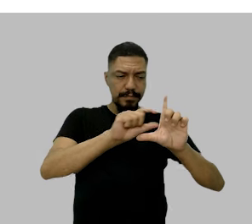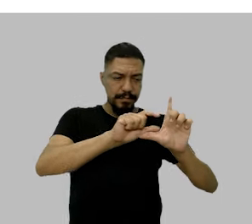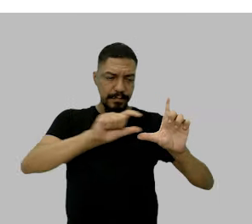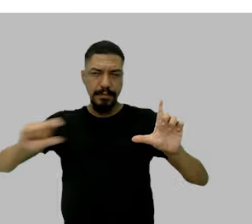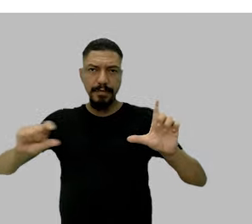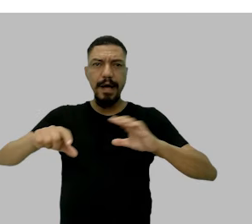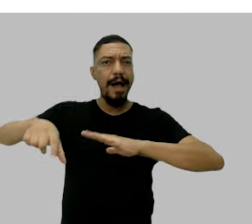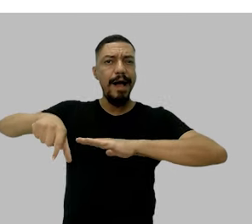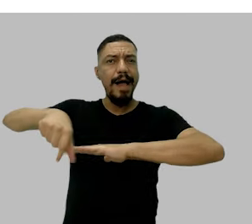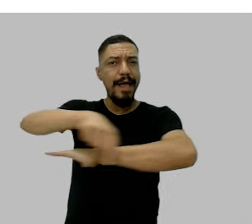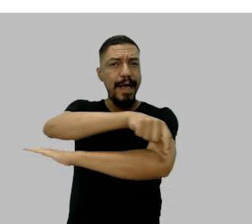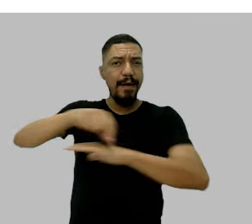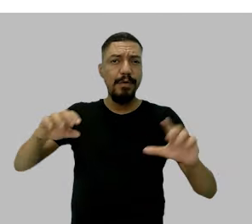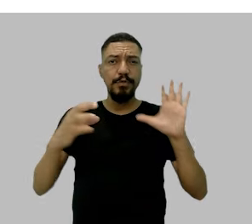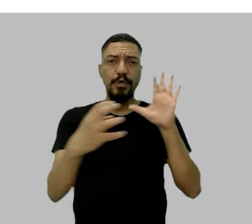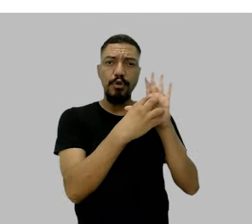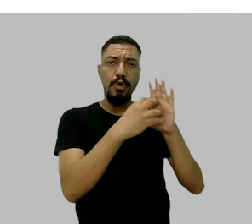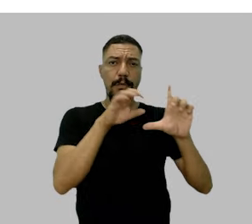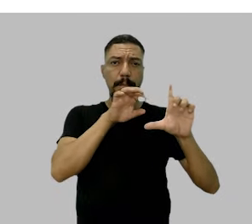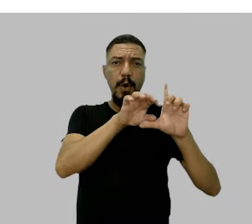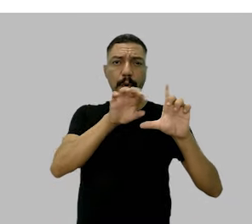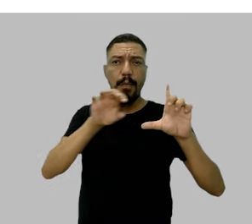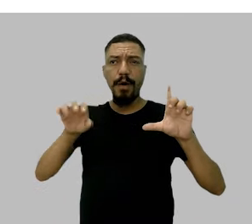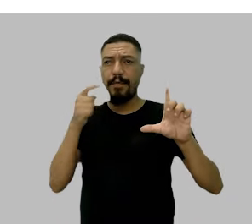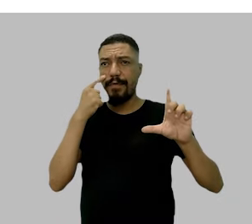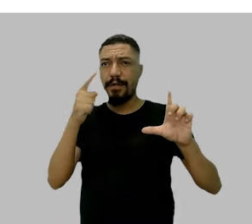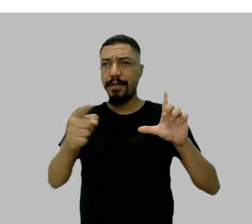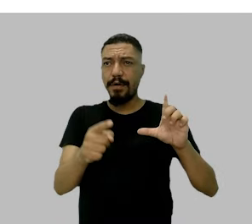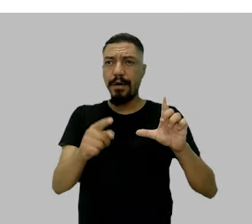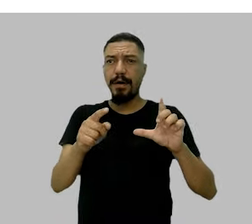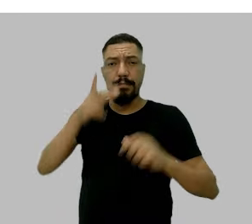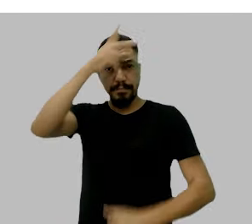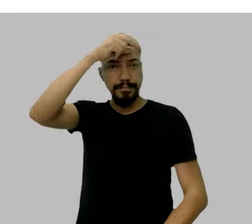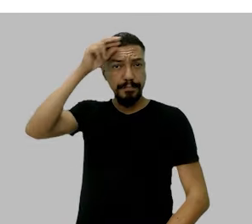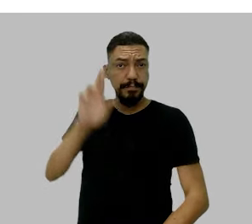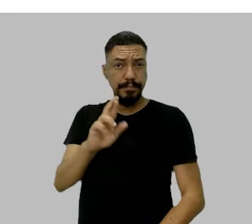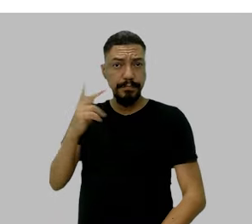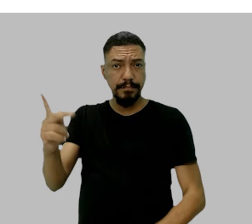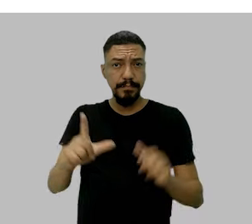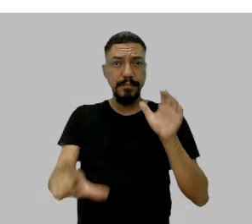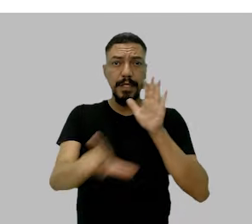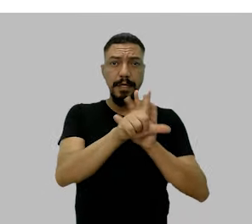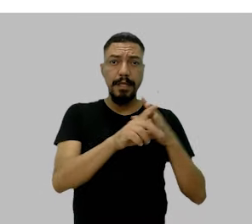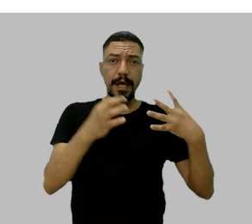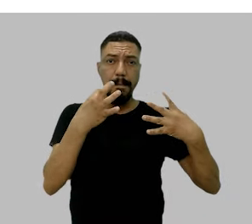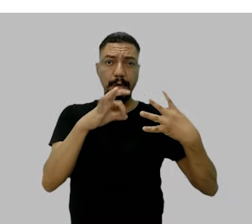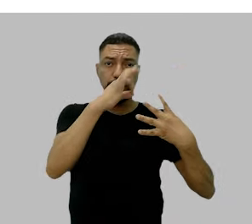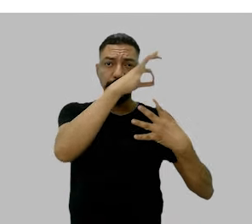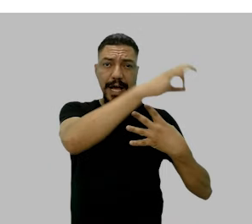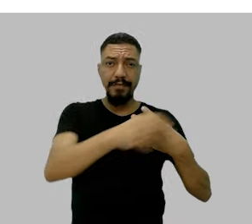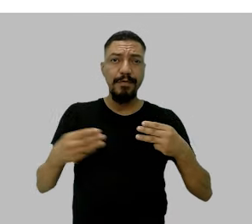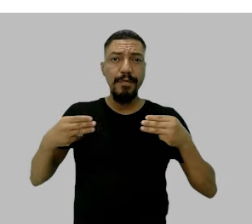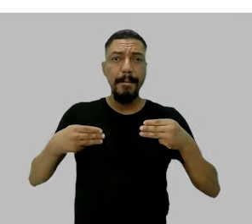reguinha, dizendo, nesse caso ali, ó, tem a régua de Ribeirão, Lei Paulo Gustavo, Ministério da Cultura, Governo